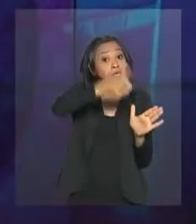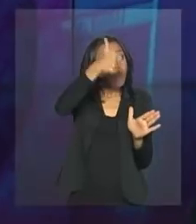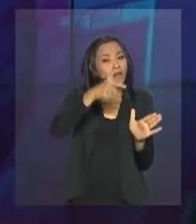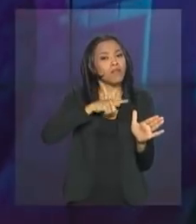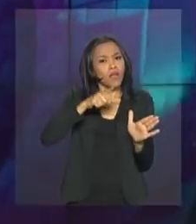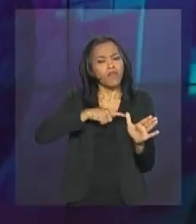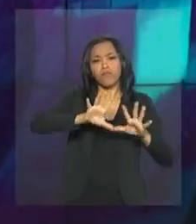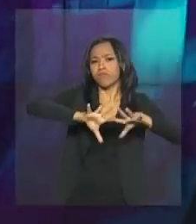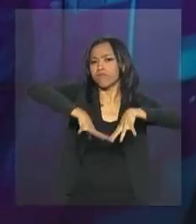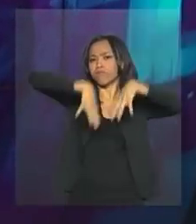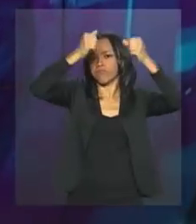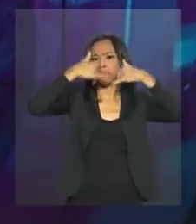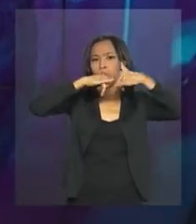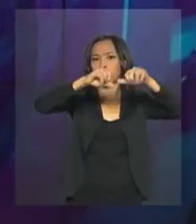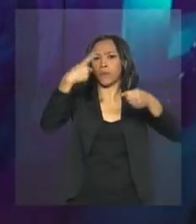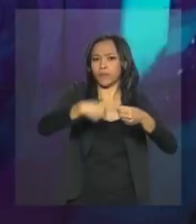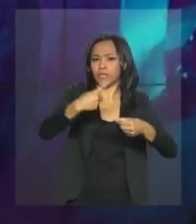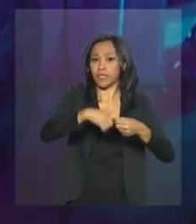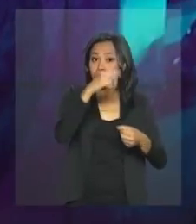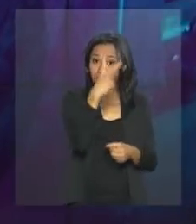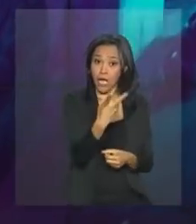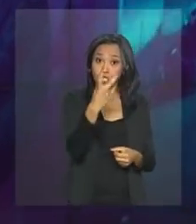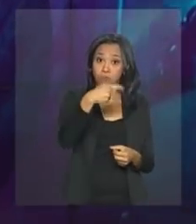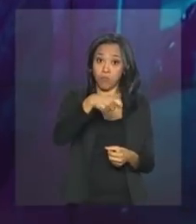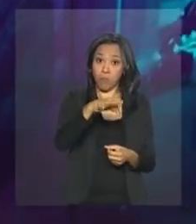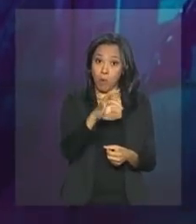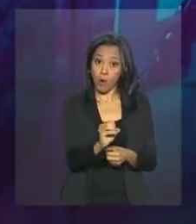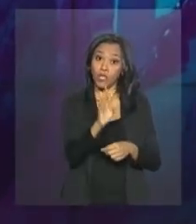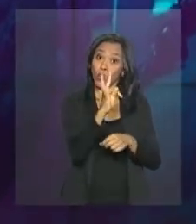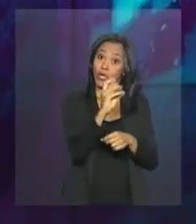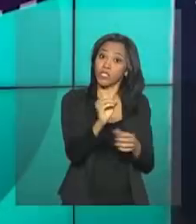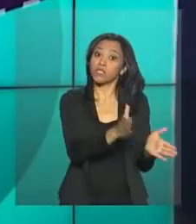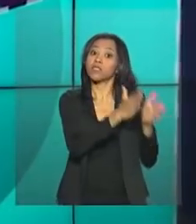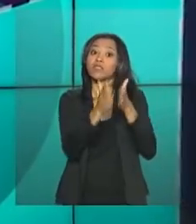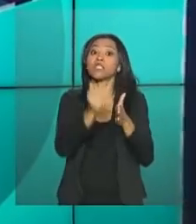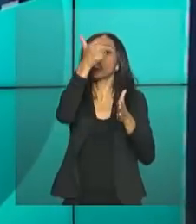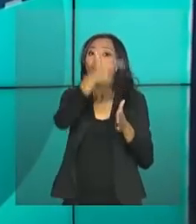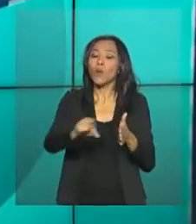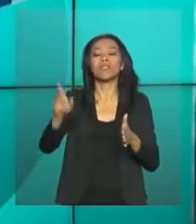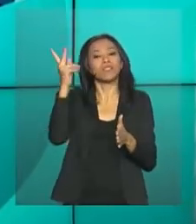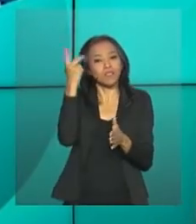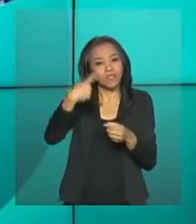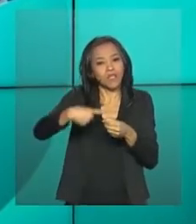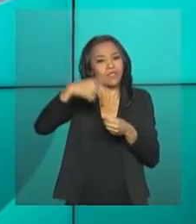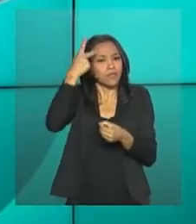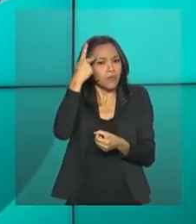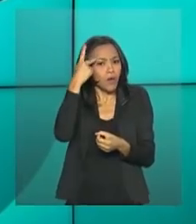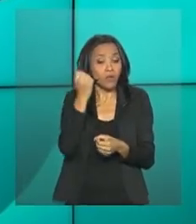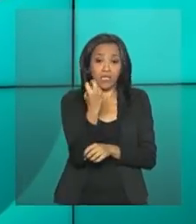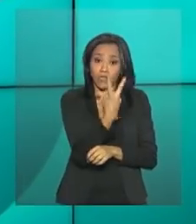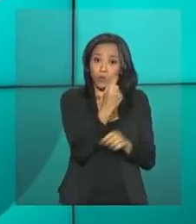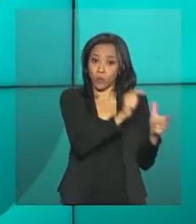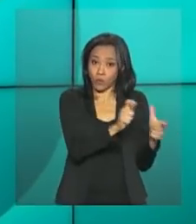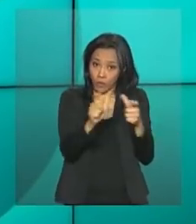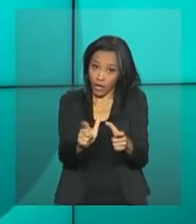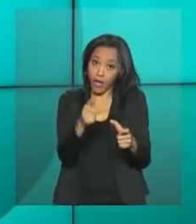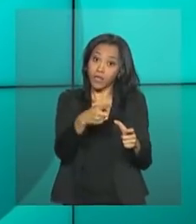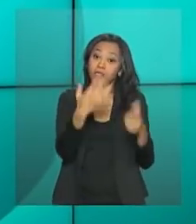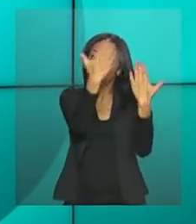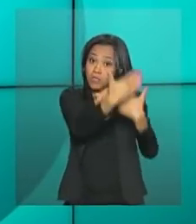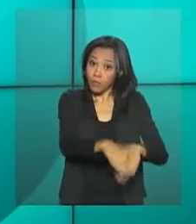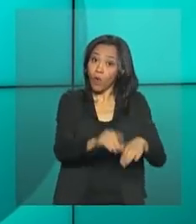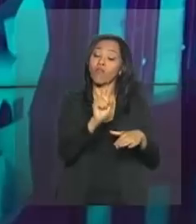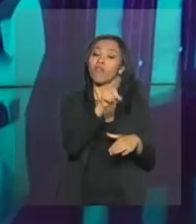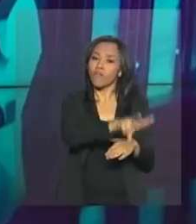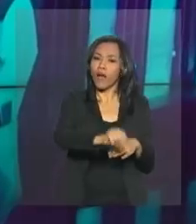falta de energia em duas cidades porto nacional em tocantins e franca em são paulo nesses locais a prova do primeiro dia